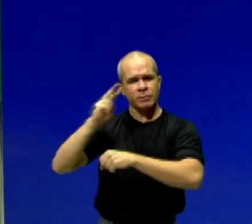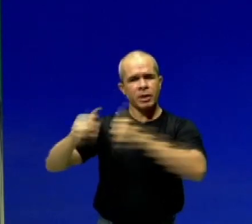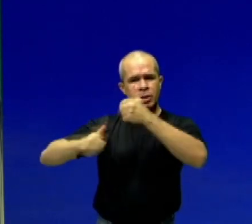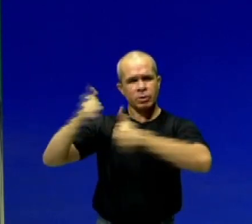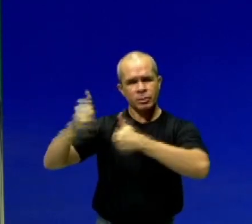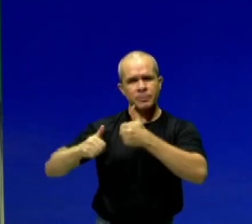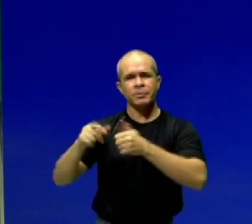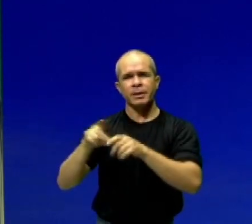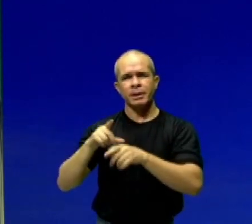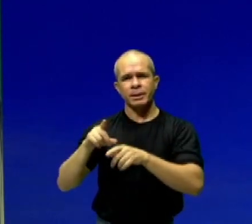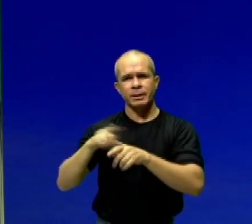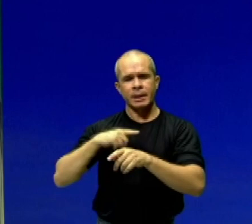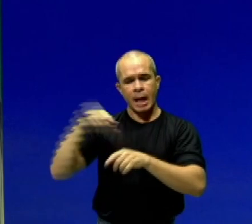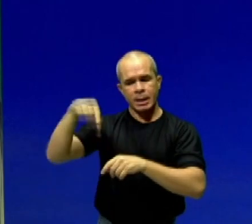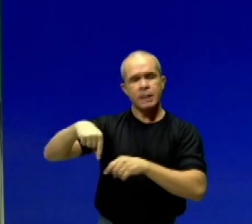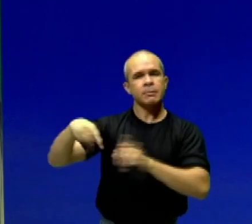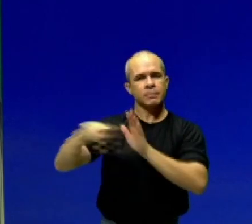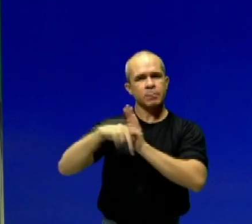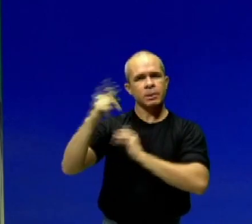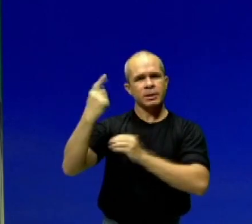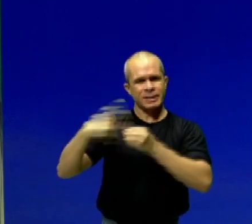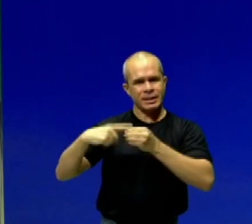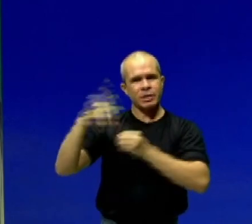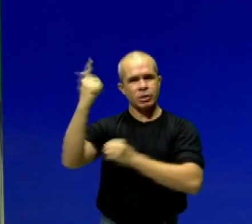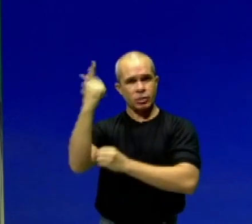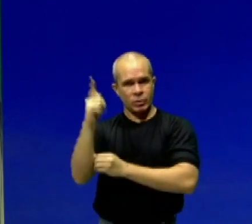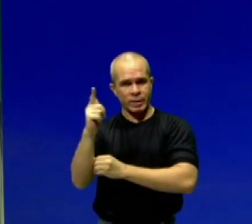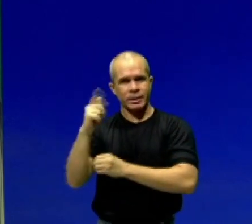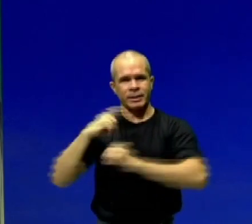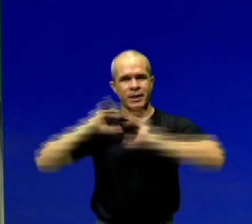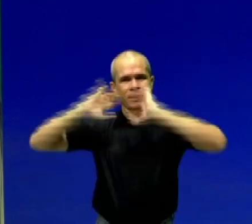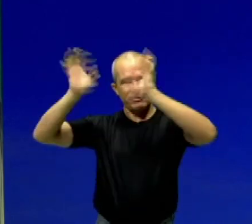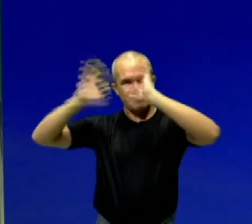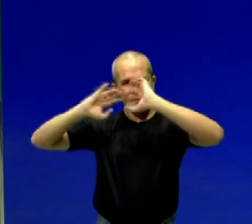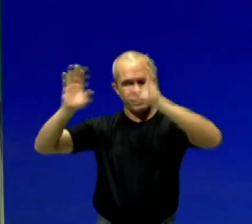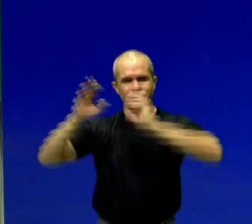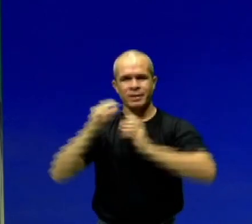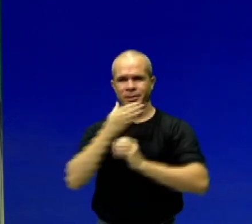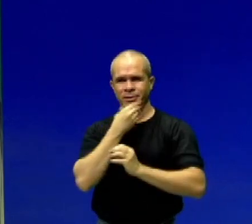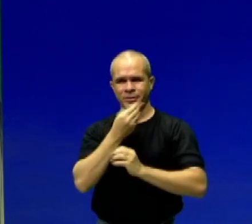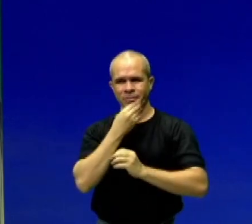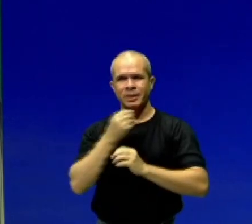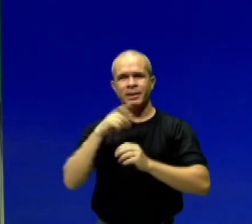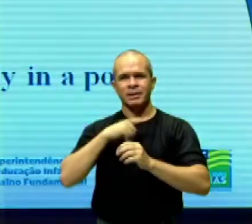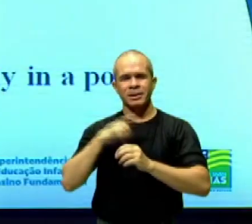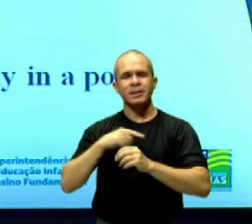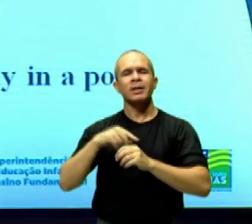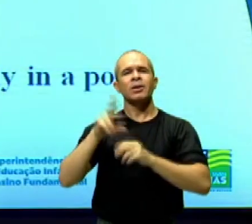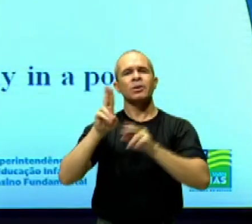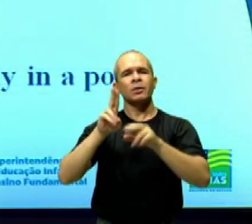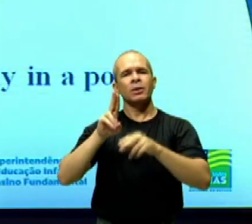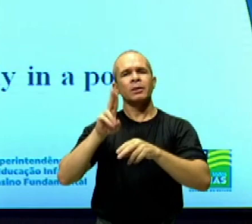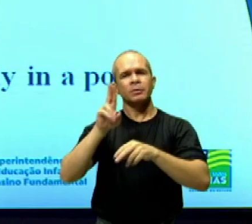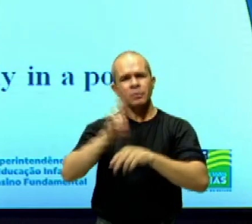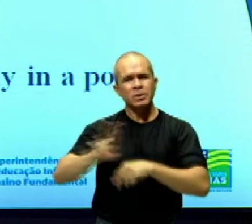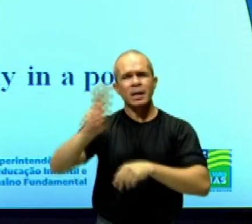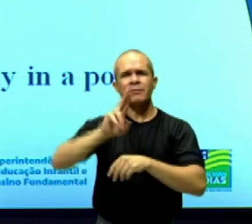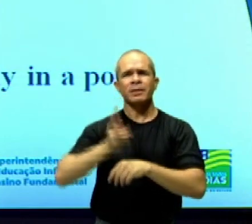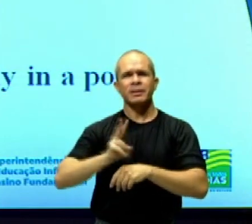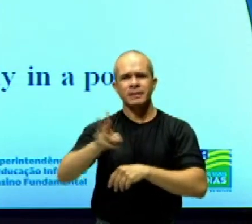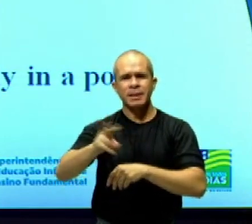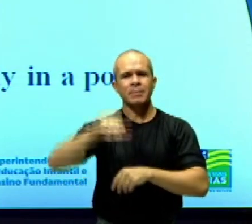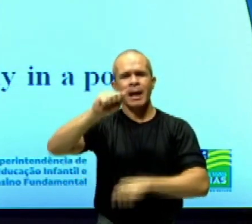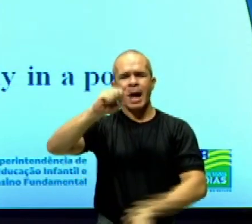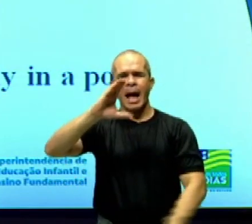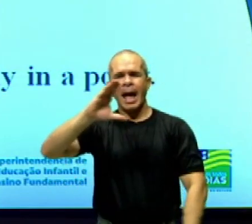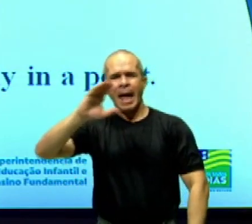em que tinha um jogo aqui em Goiânia de voleibol da seleção masculina, você vai ver que eles usavam a palavra ace. E a torcida